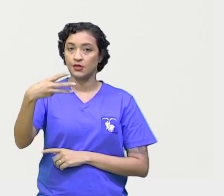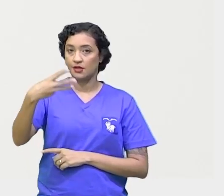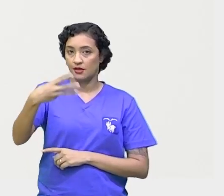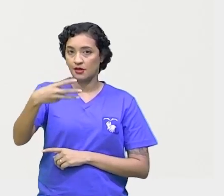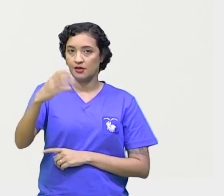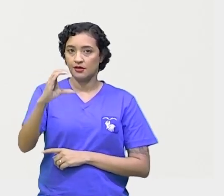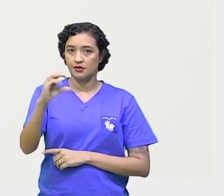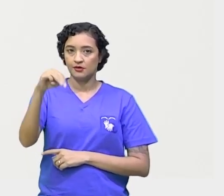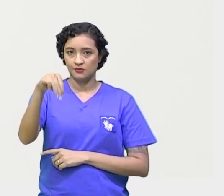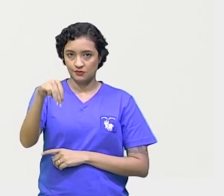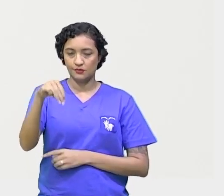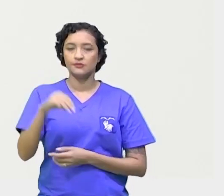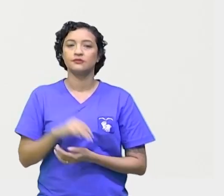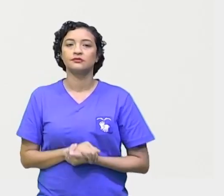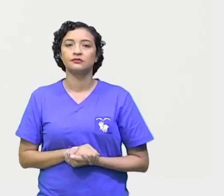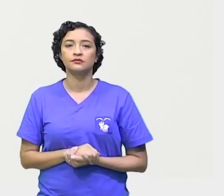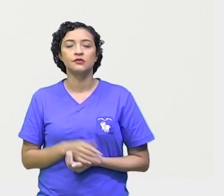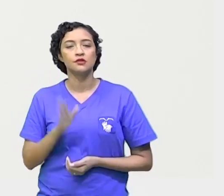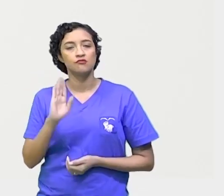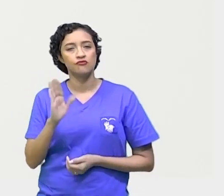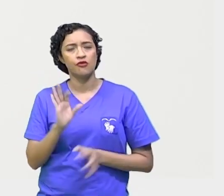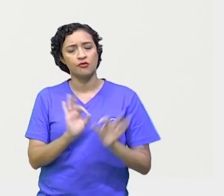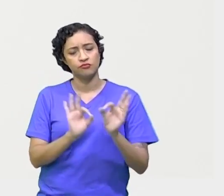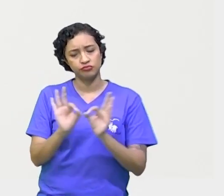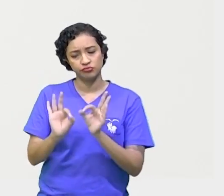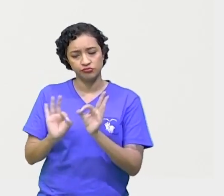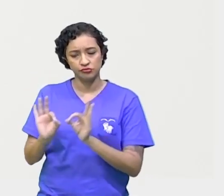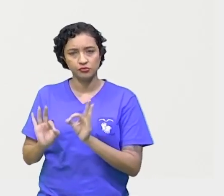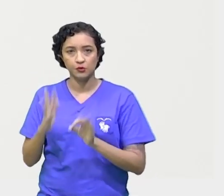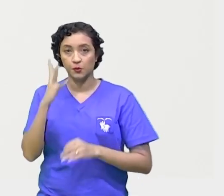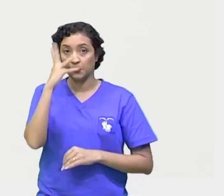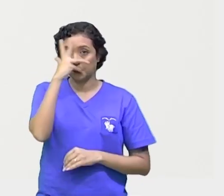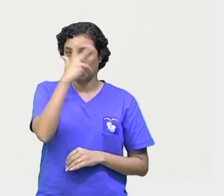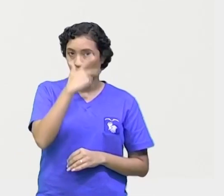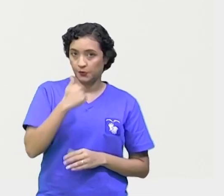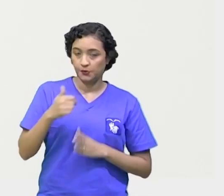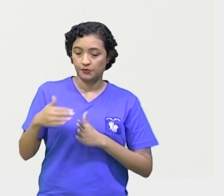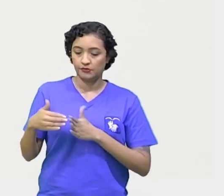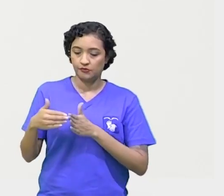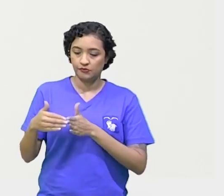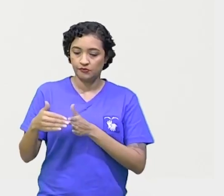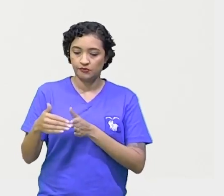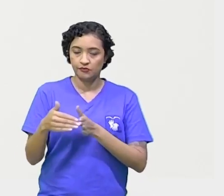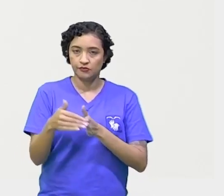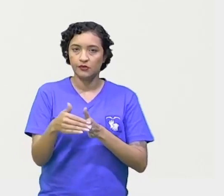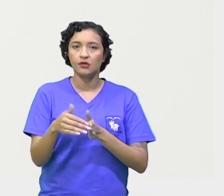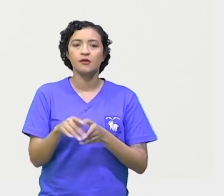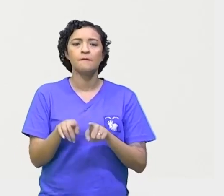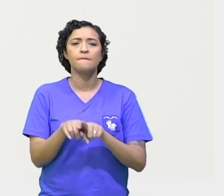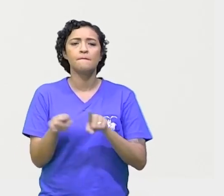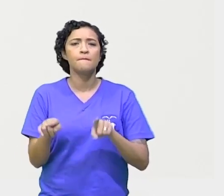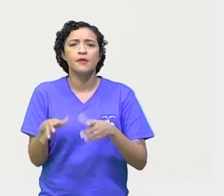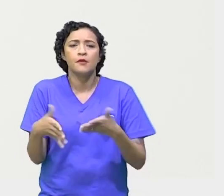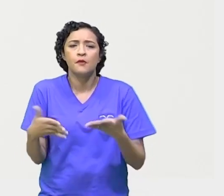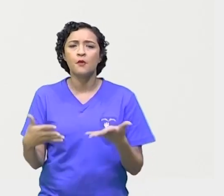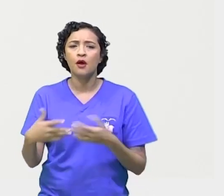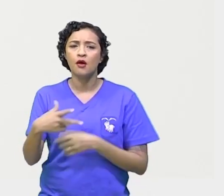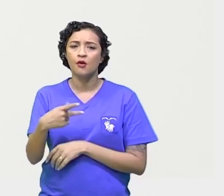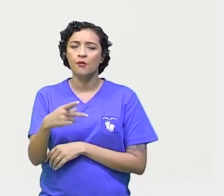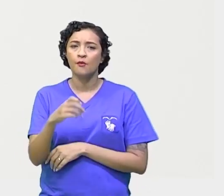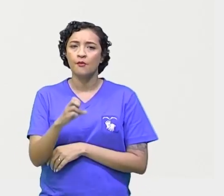barquinho aí todo bonitinho com retângulos Tá certo e olha aí ó Qual é o perímetro